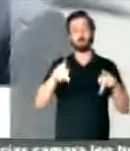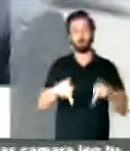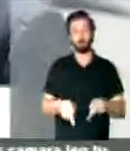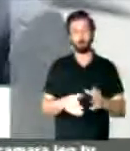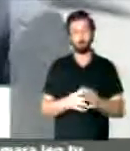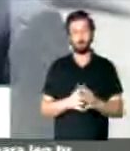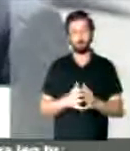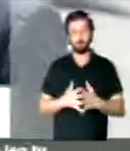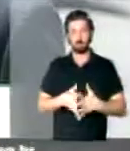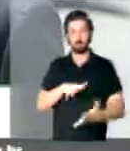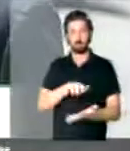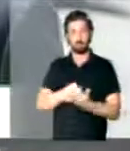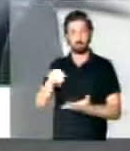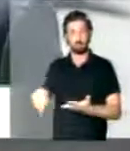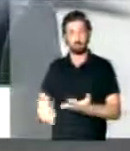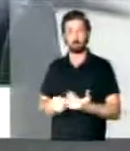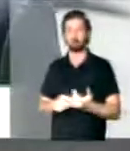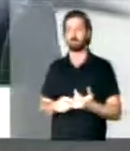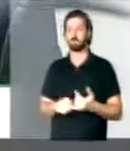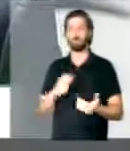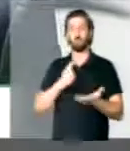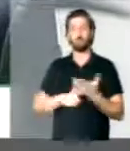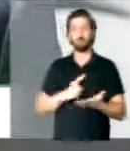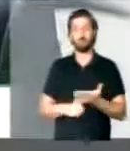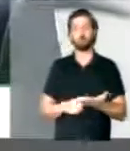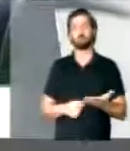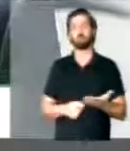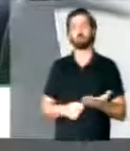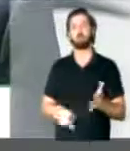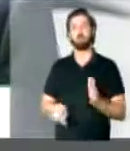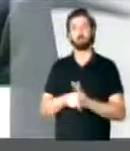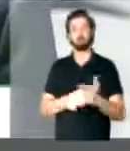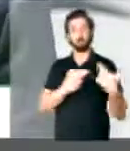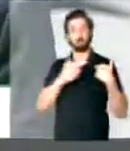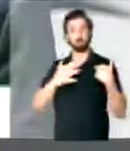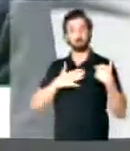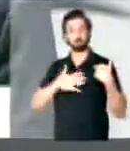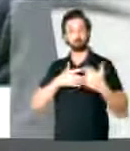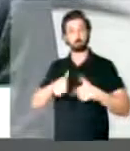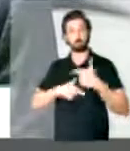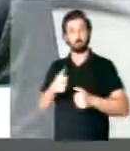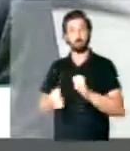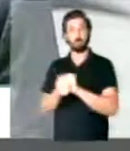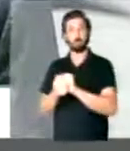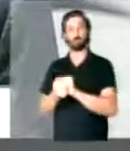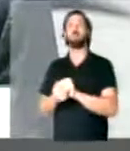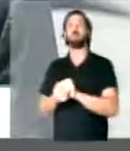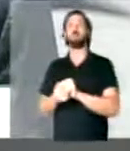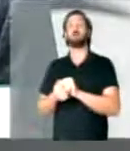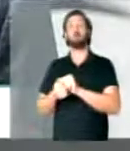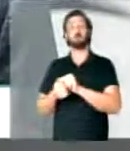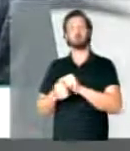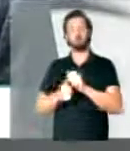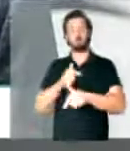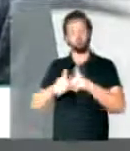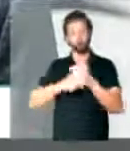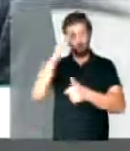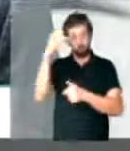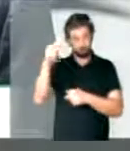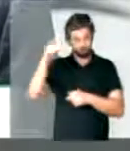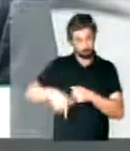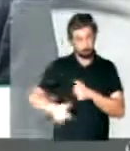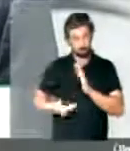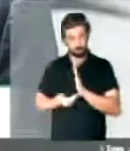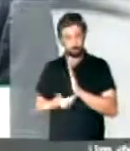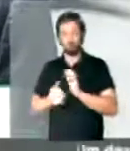E deixar registrado aqui o comprometimento do meu mandato, aliado com o mandato que Vossa Excelência exerce nessa casa,